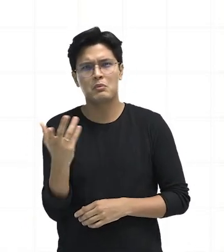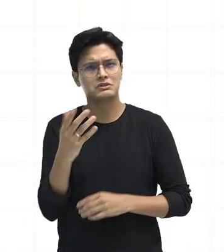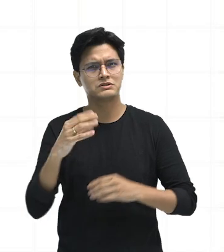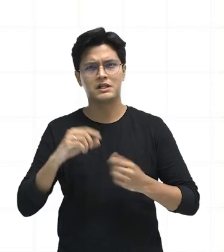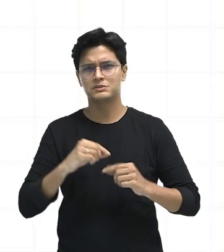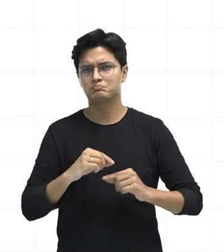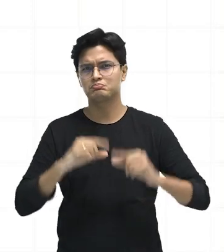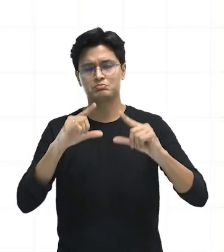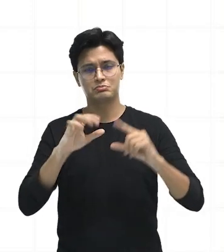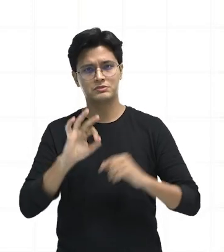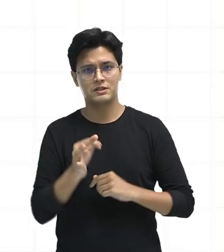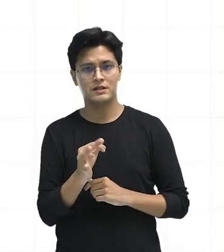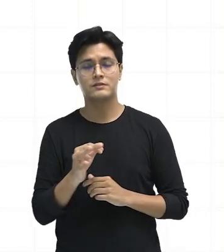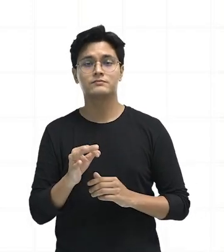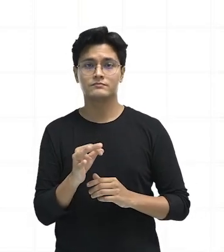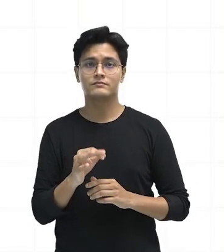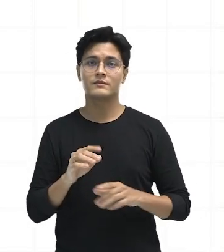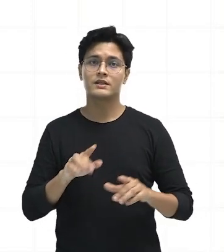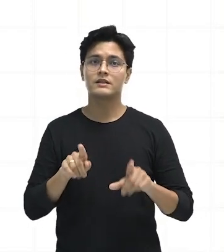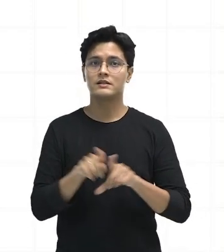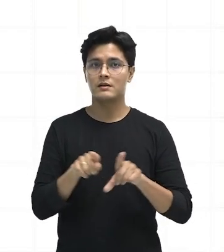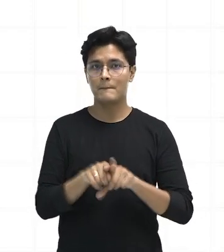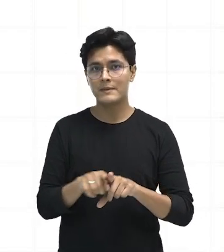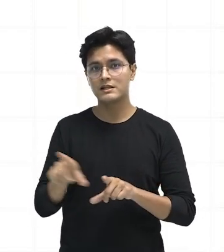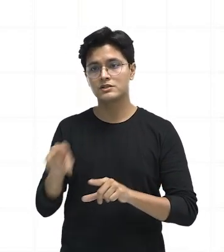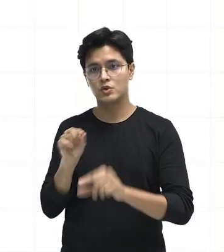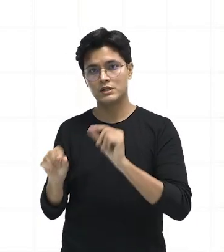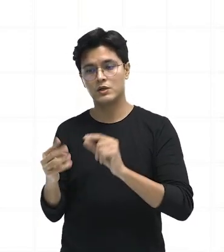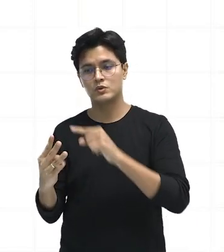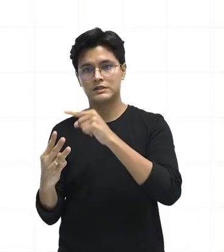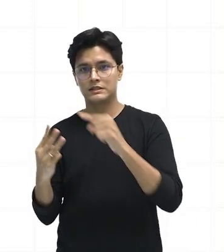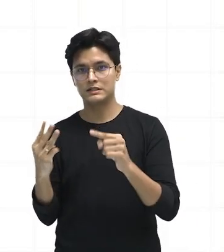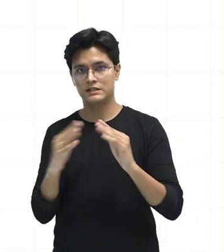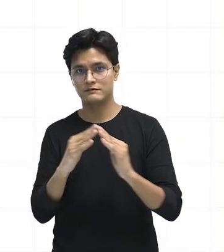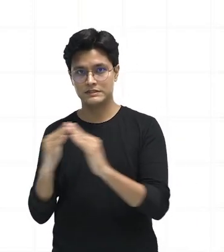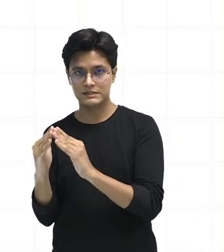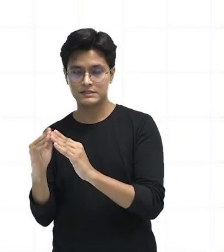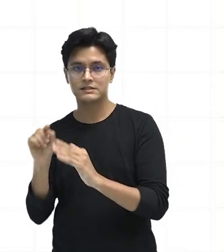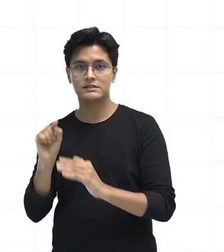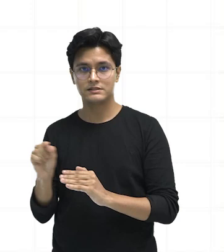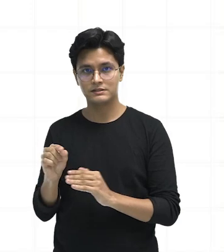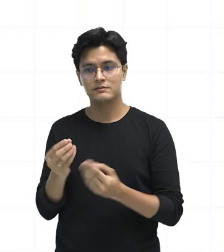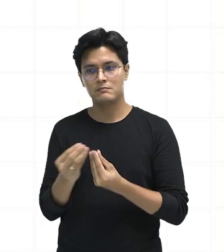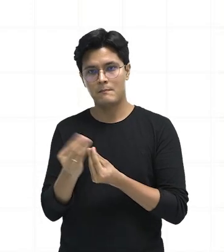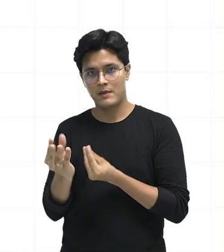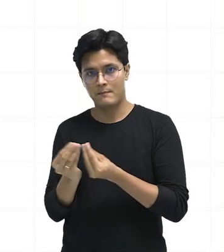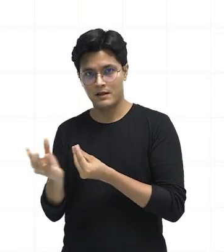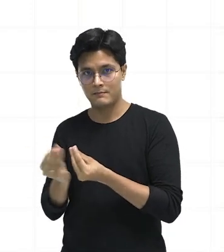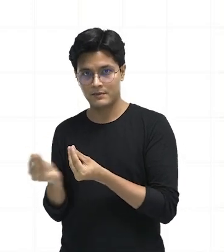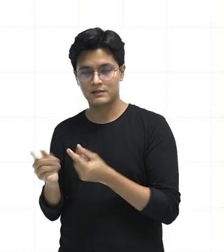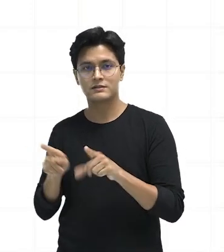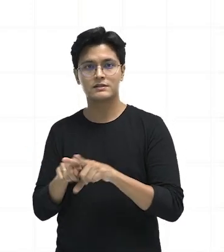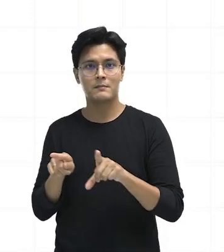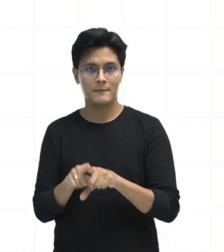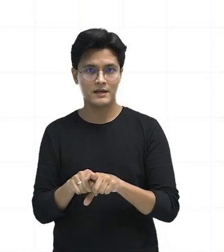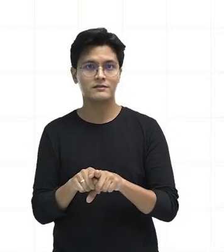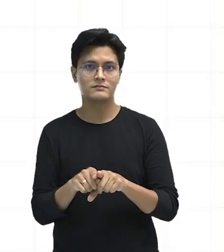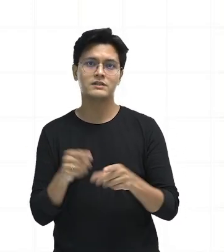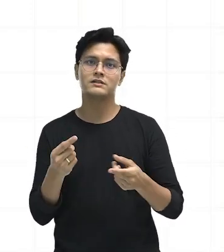os 5 filhos ainda, mais uma parte para ela e mais uma parte entre 3